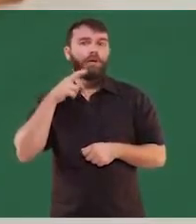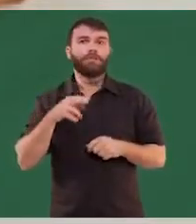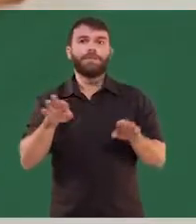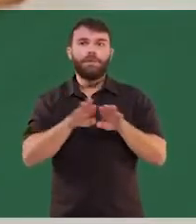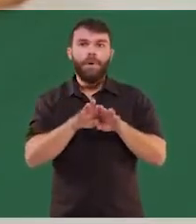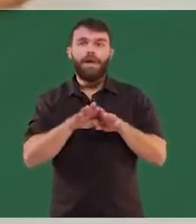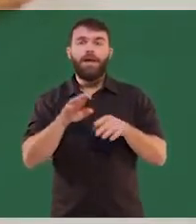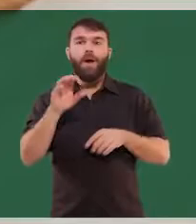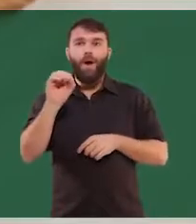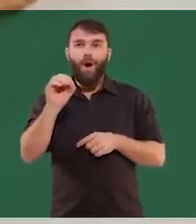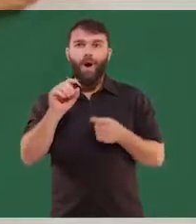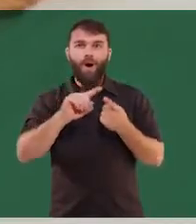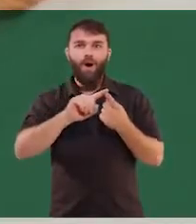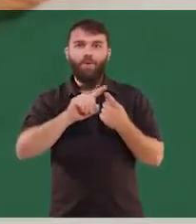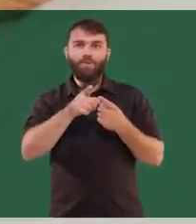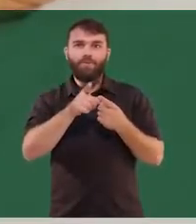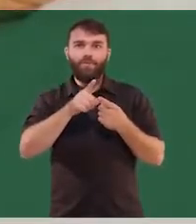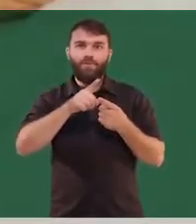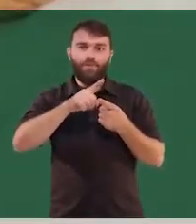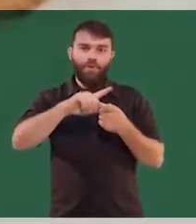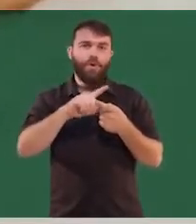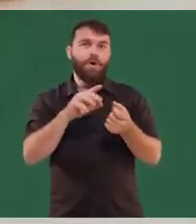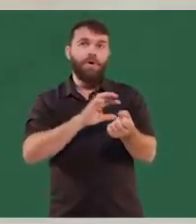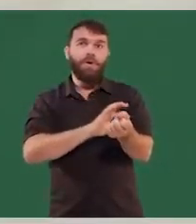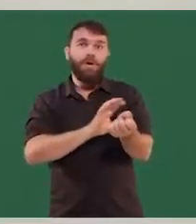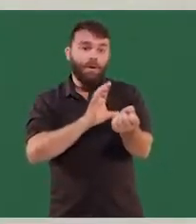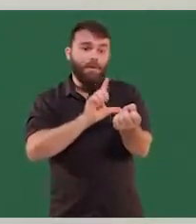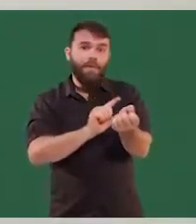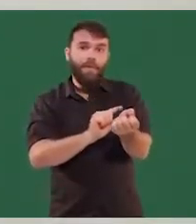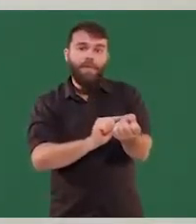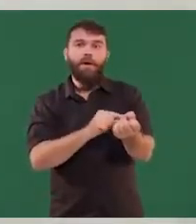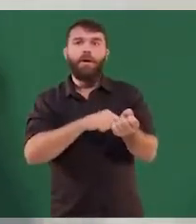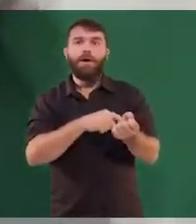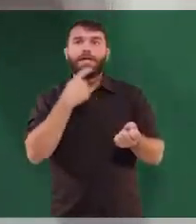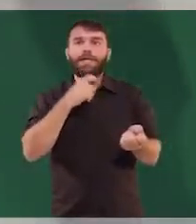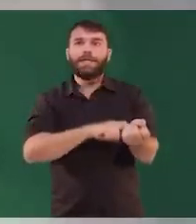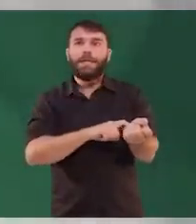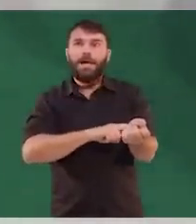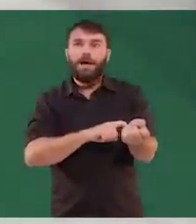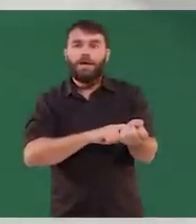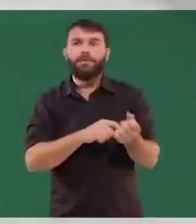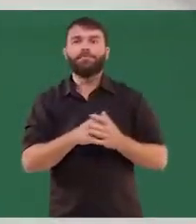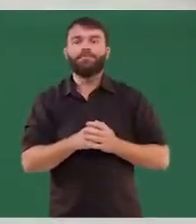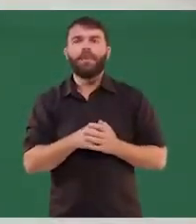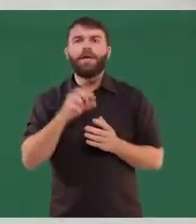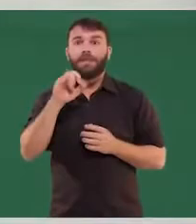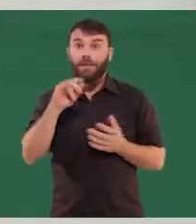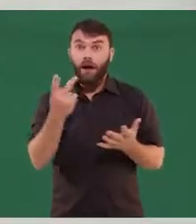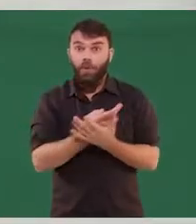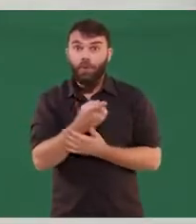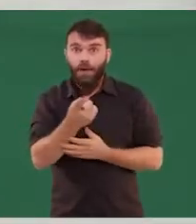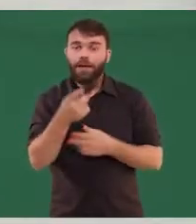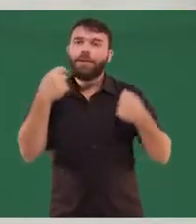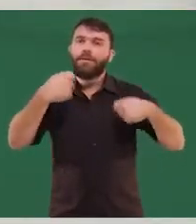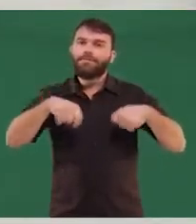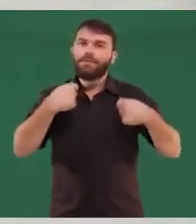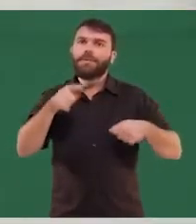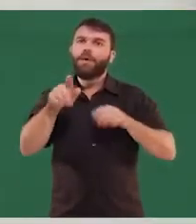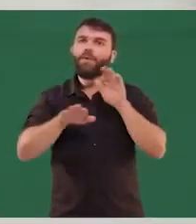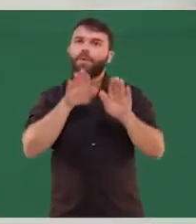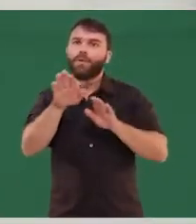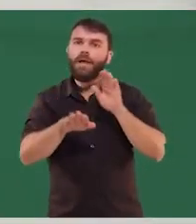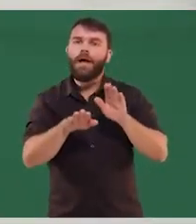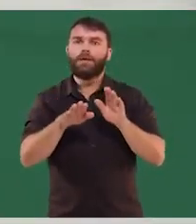cor azulada ou roxa e queda da saturação, que pode ser verificada com o auxílio do oxímetro pediátrico. Caso